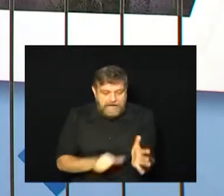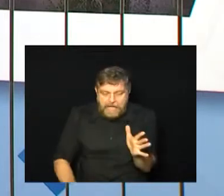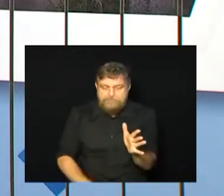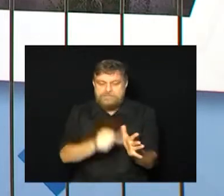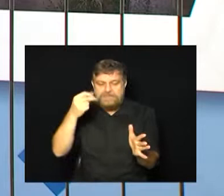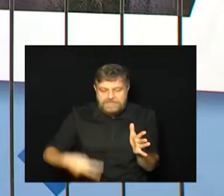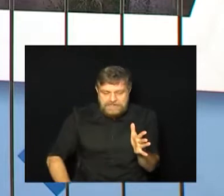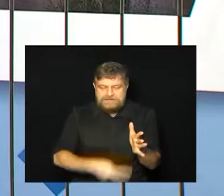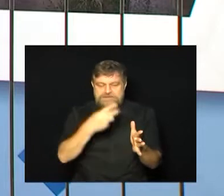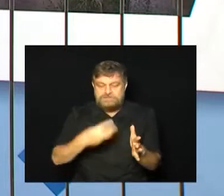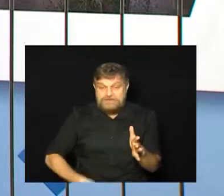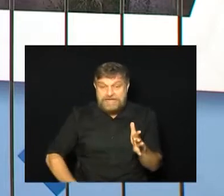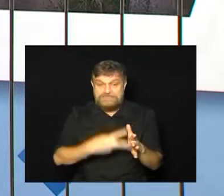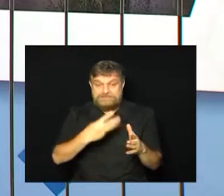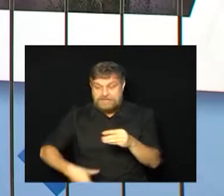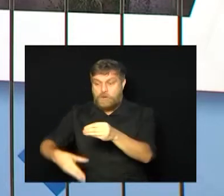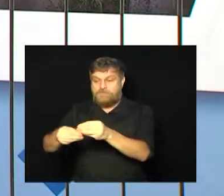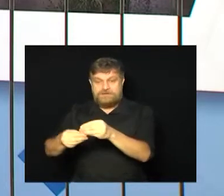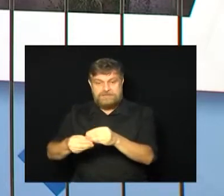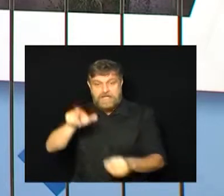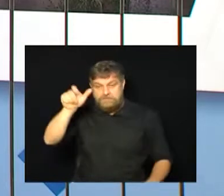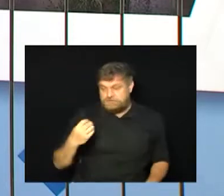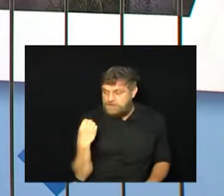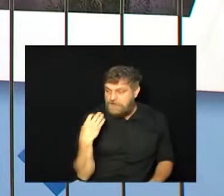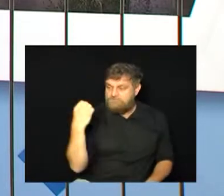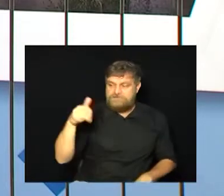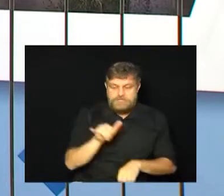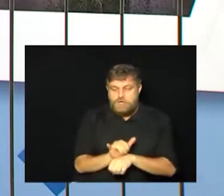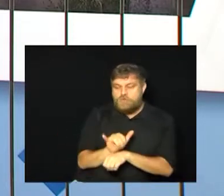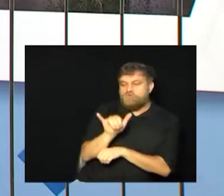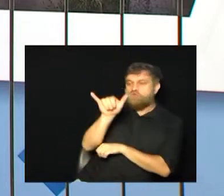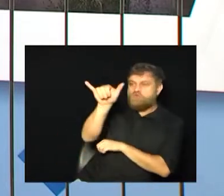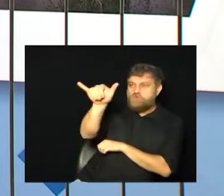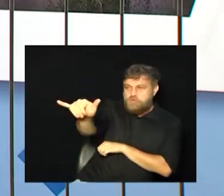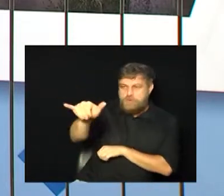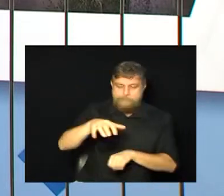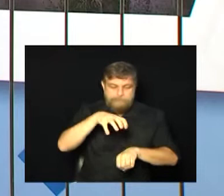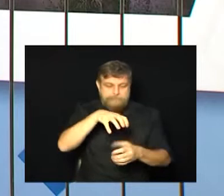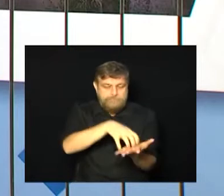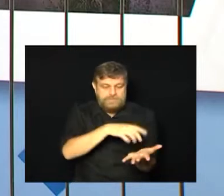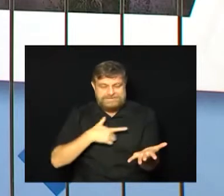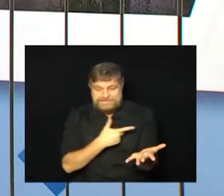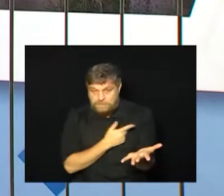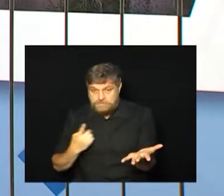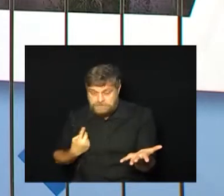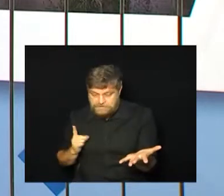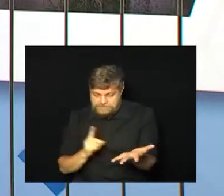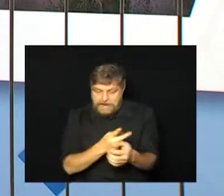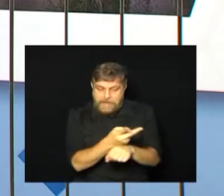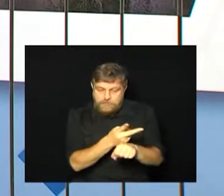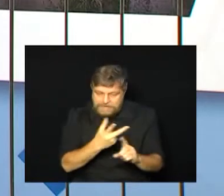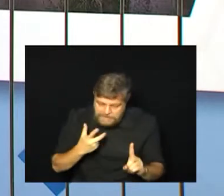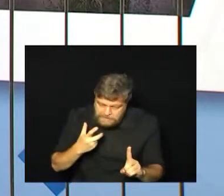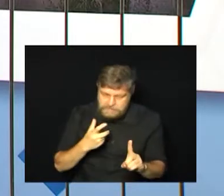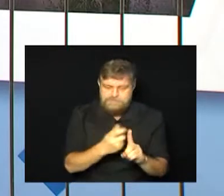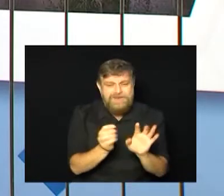também a terceira dose adicional. E quem vai viajar para o exterior também pode procurar um posto de saúde e se vacinar. É